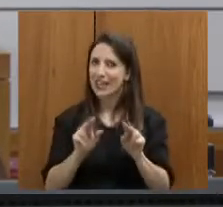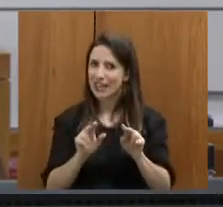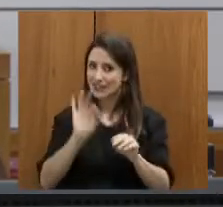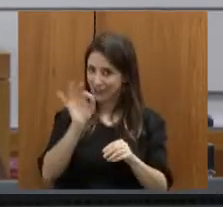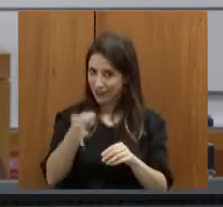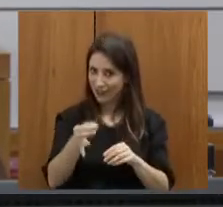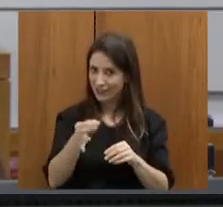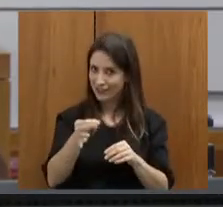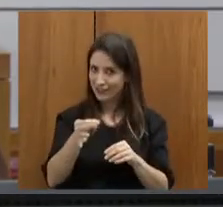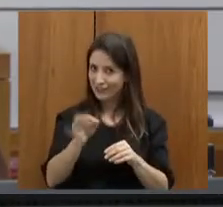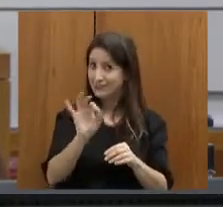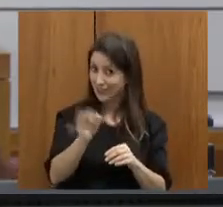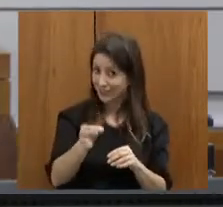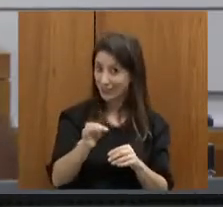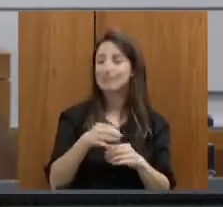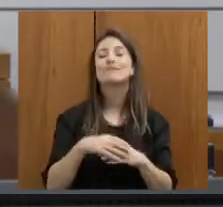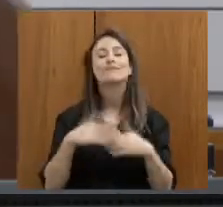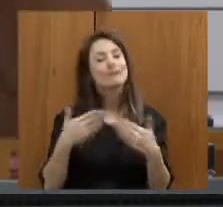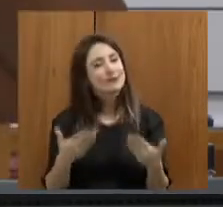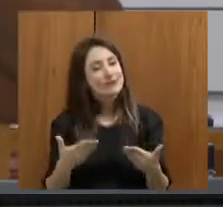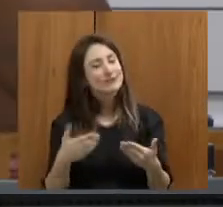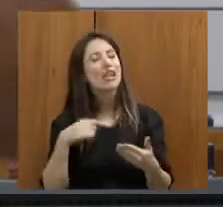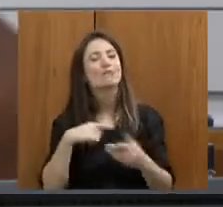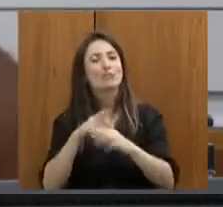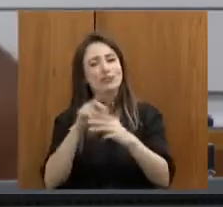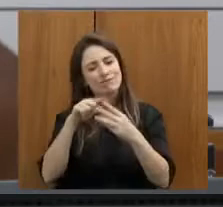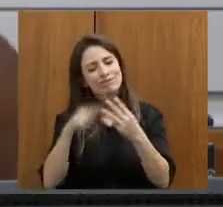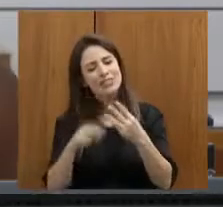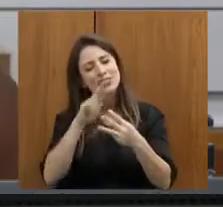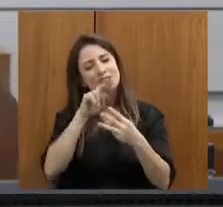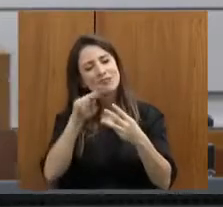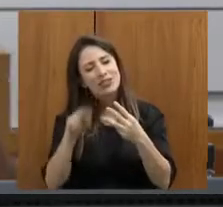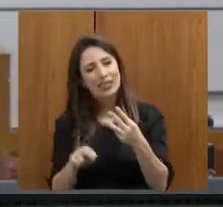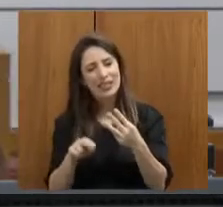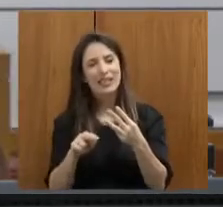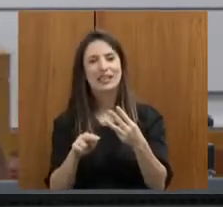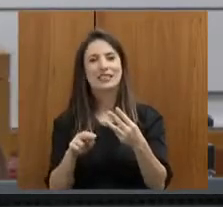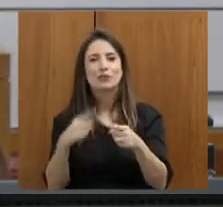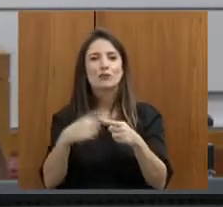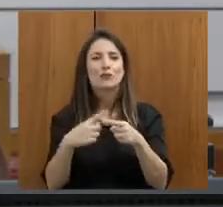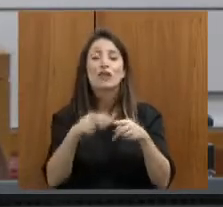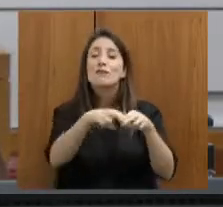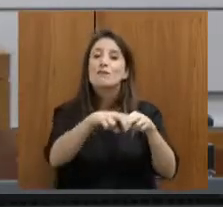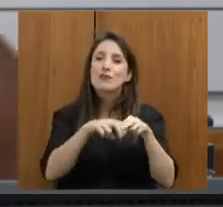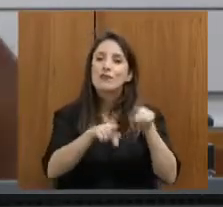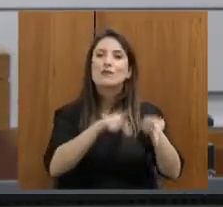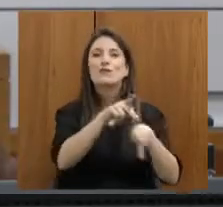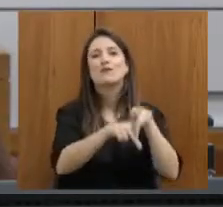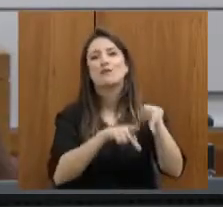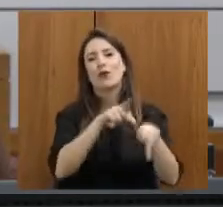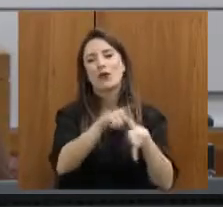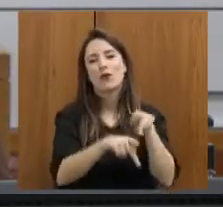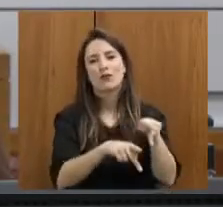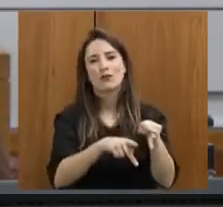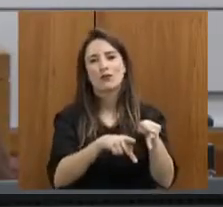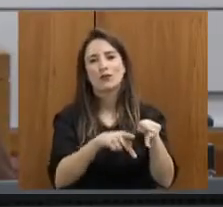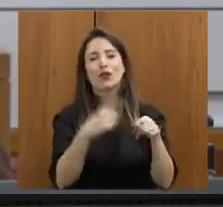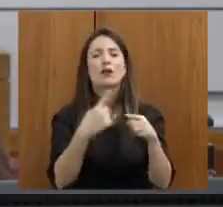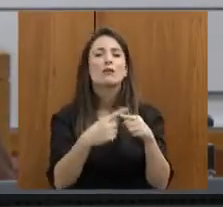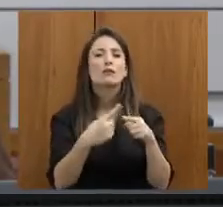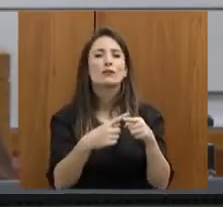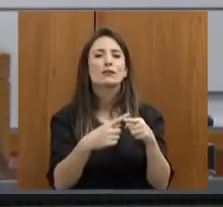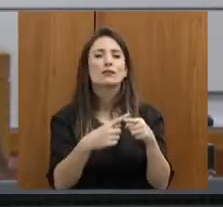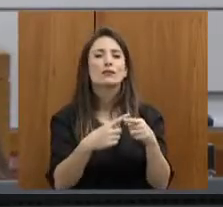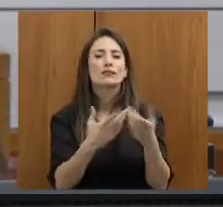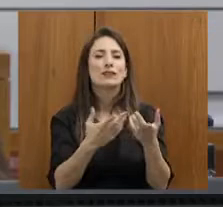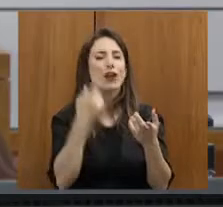estou enganado acho que não estou não né Então essas diferenças se dá um por causa do do Povo né O que que tu o povo o povo